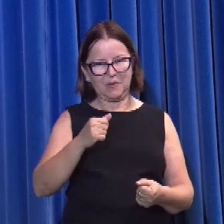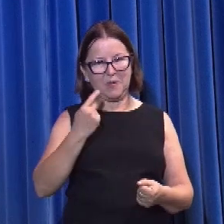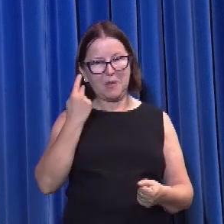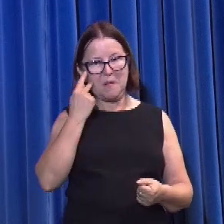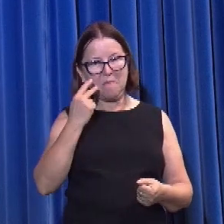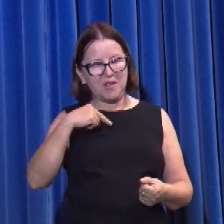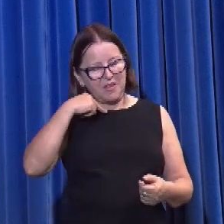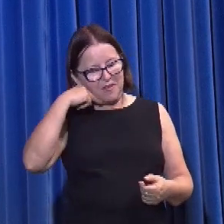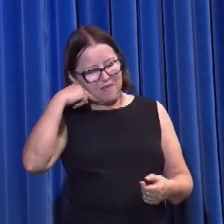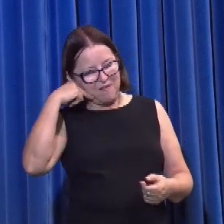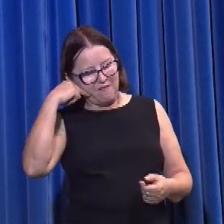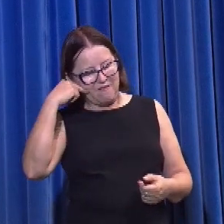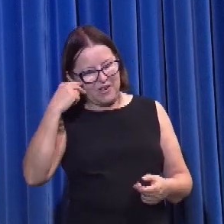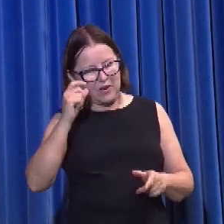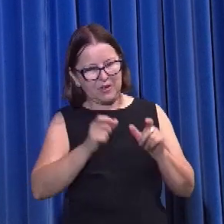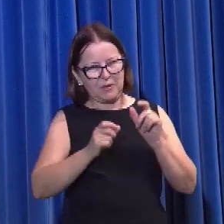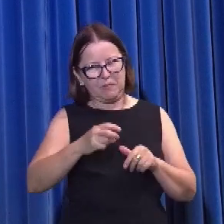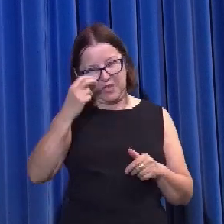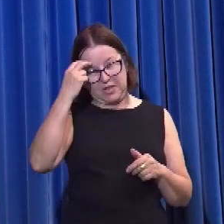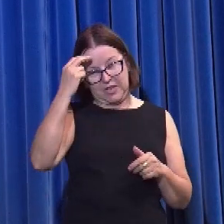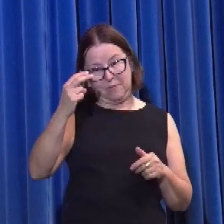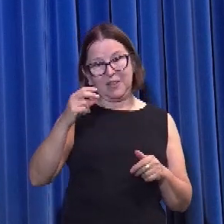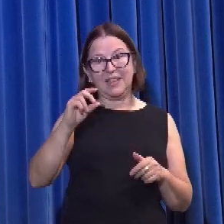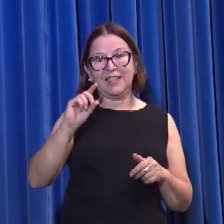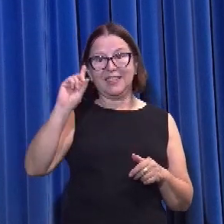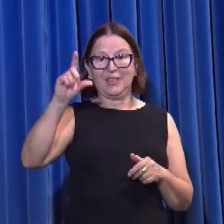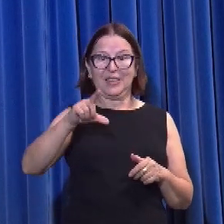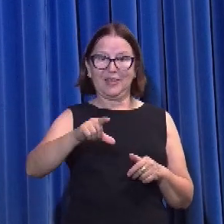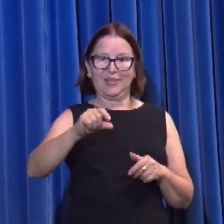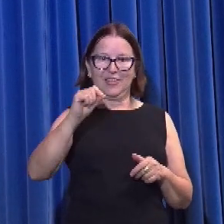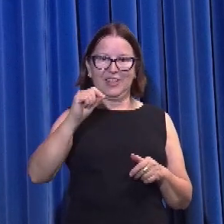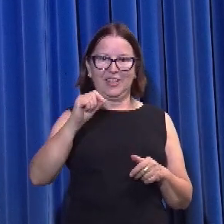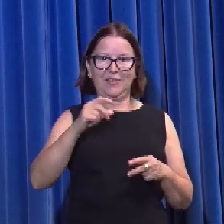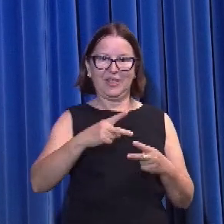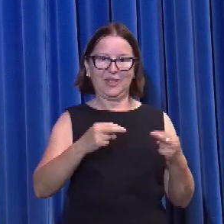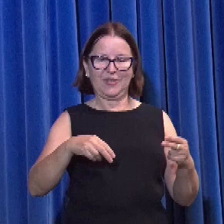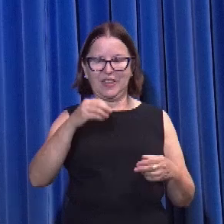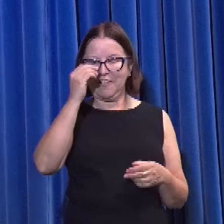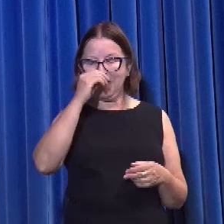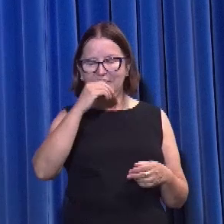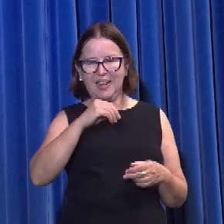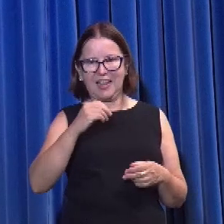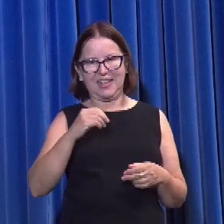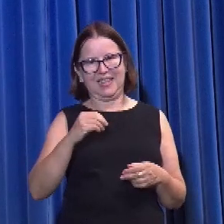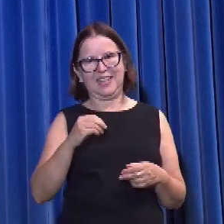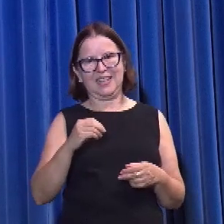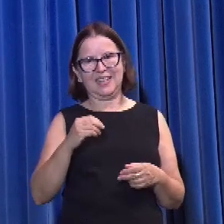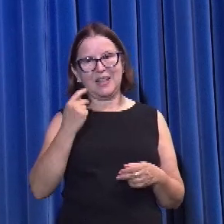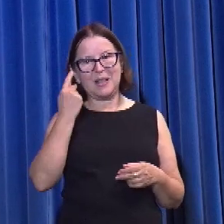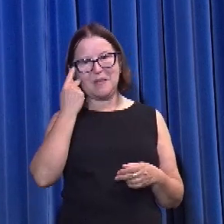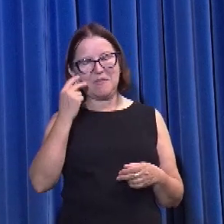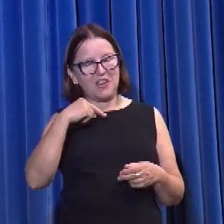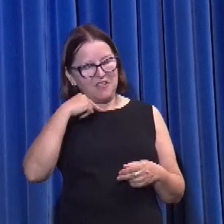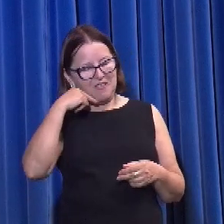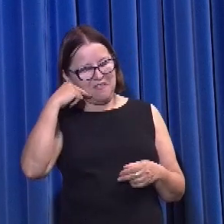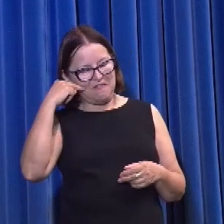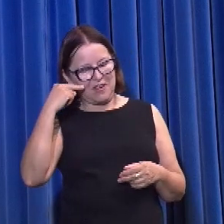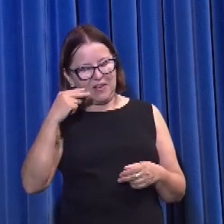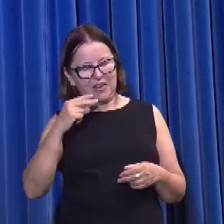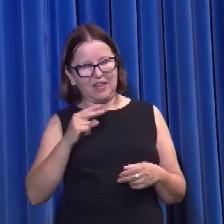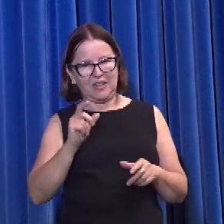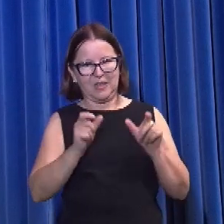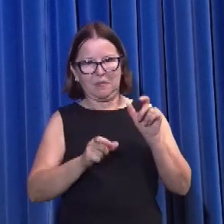envergonhar os sábios, e escolheu as coisas fracas do mundo para envergonhar os